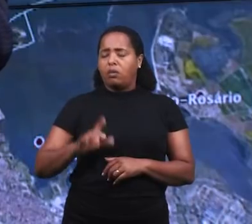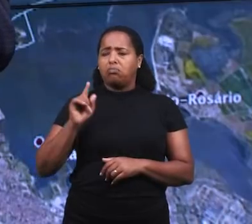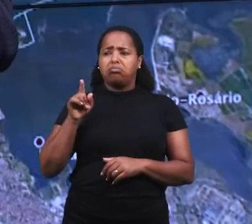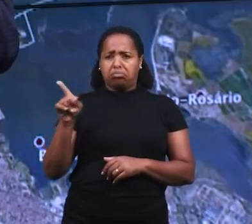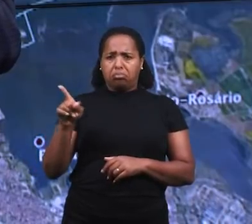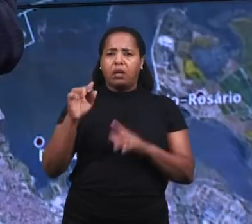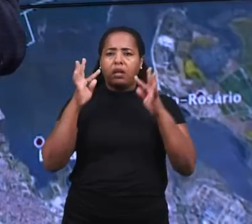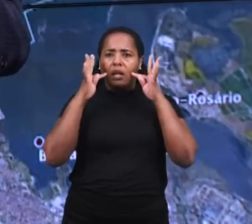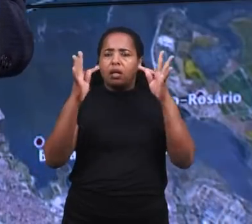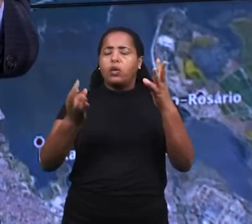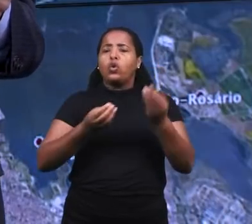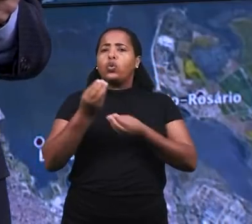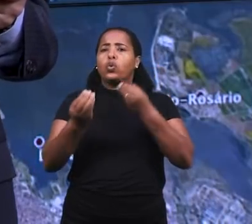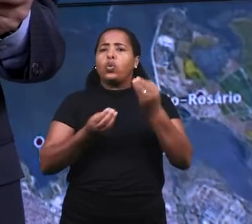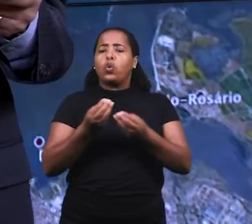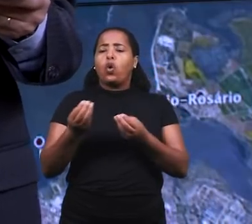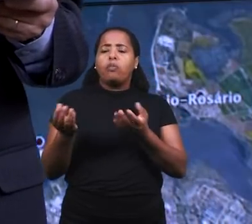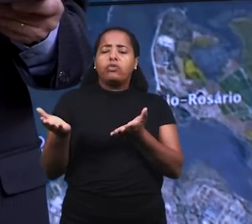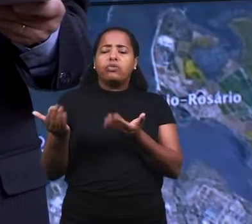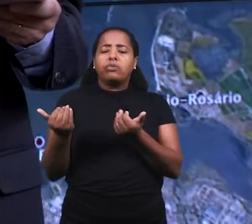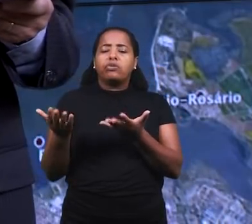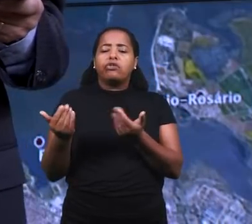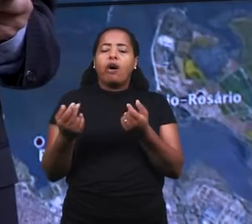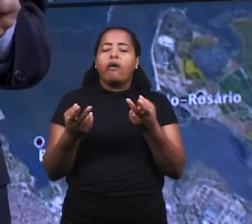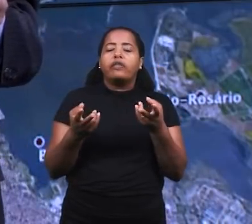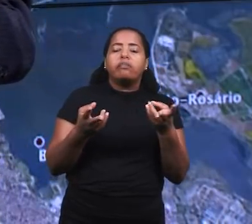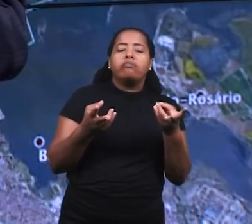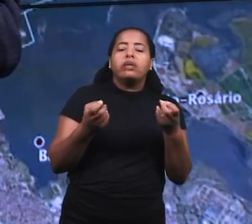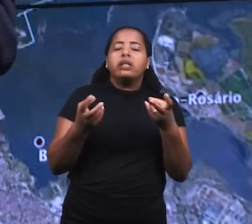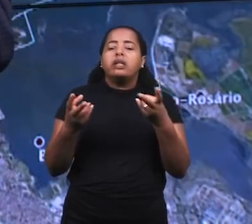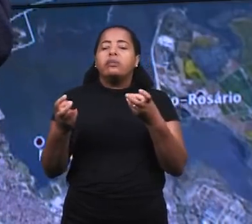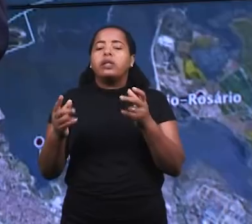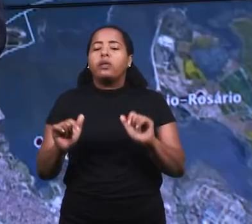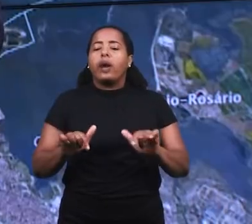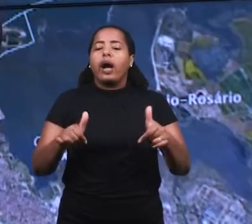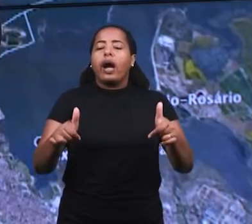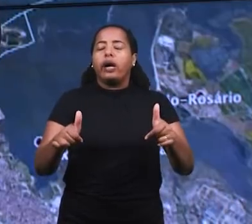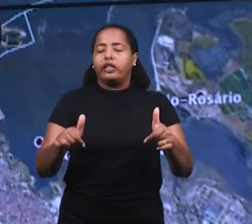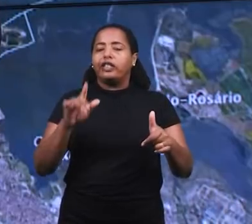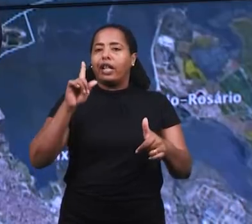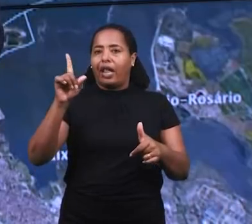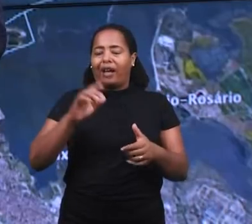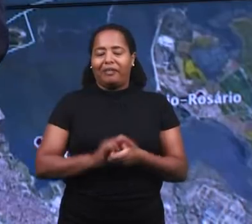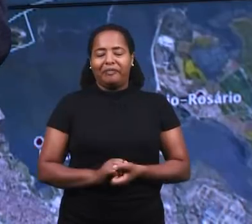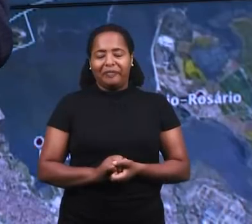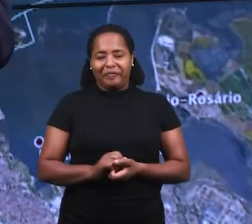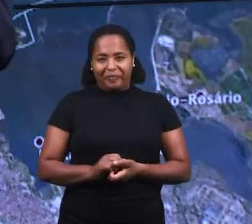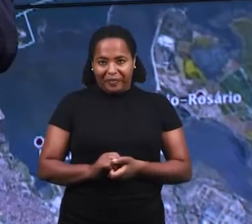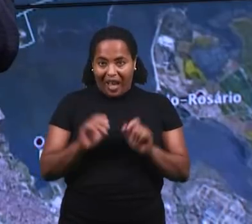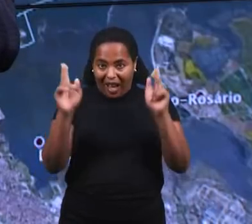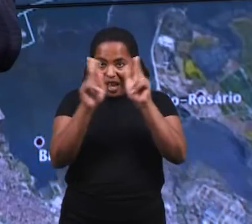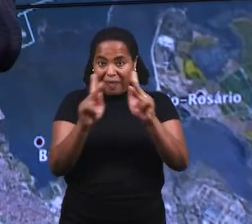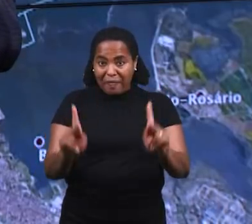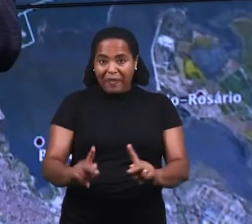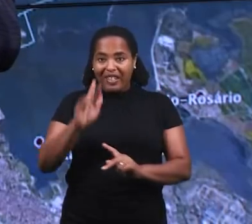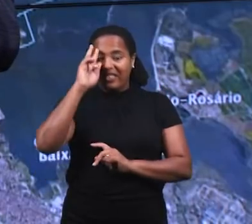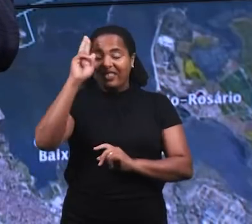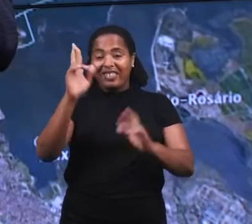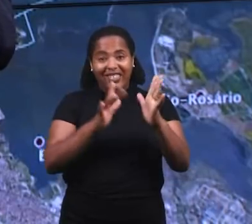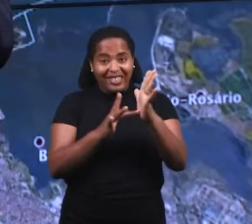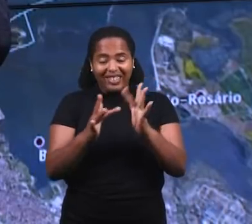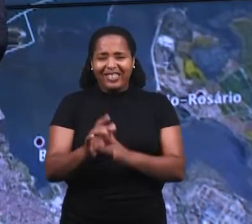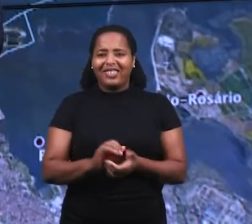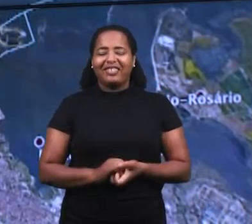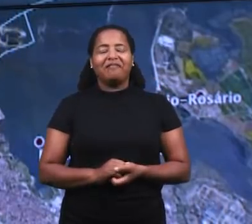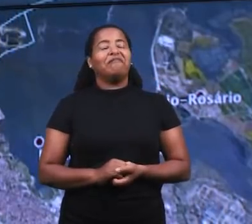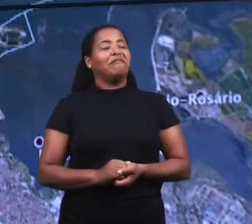ela vai nos dar também um testemunho de como os jovens estão vendo a escola bíblica na igreja em Lisboa. Irmã, eu quero cumprimentar